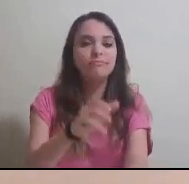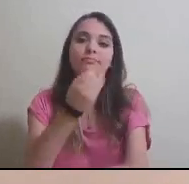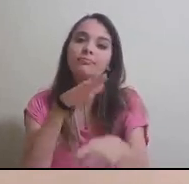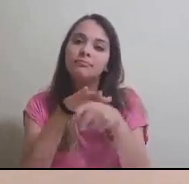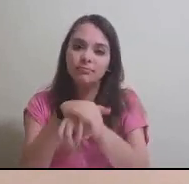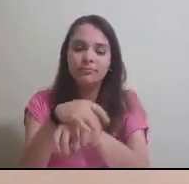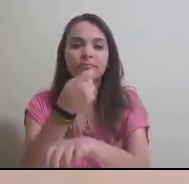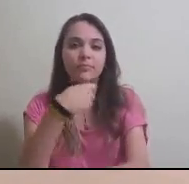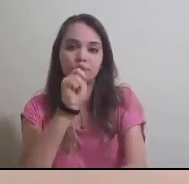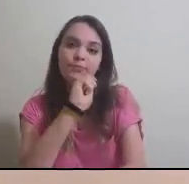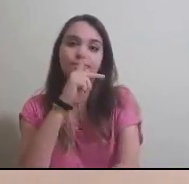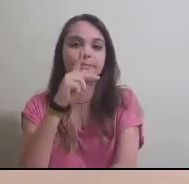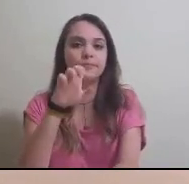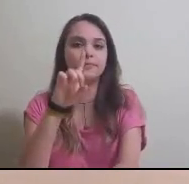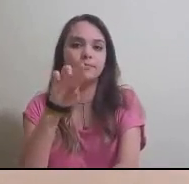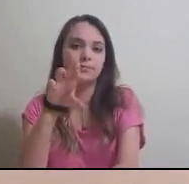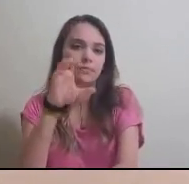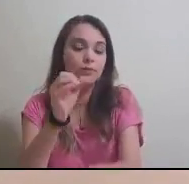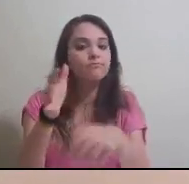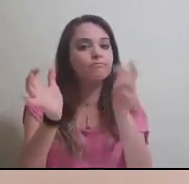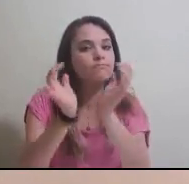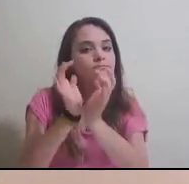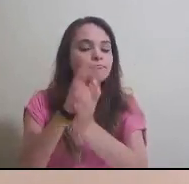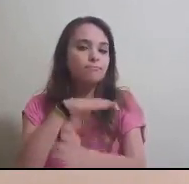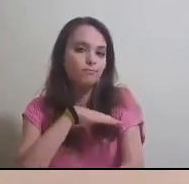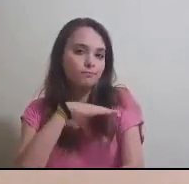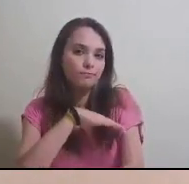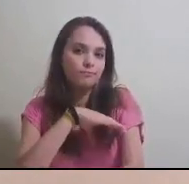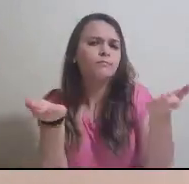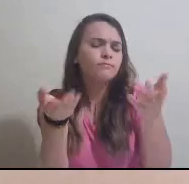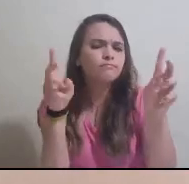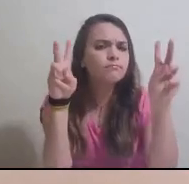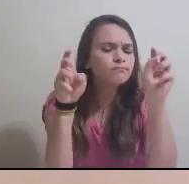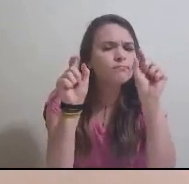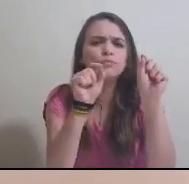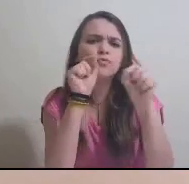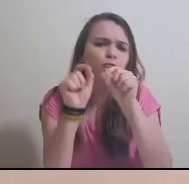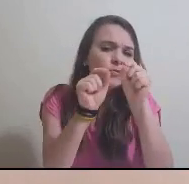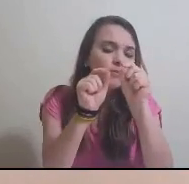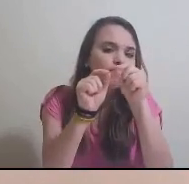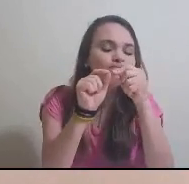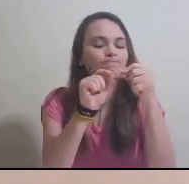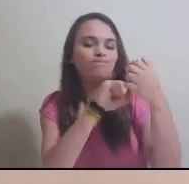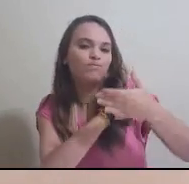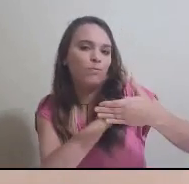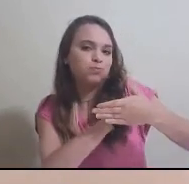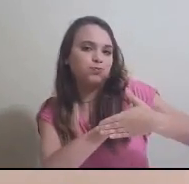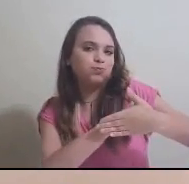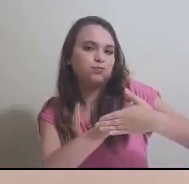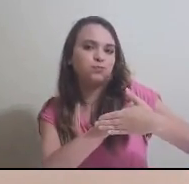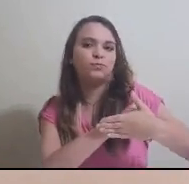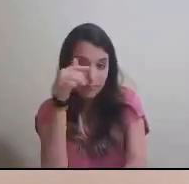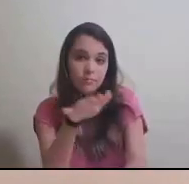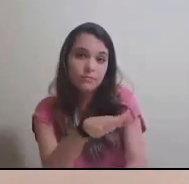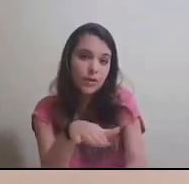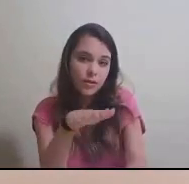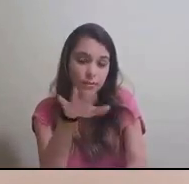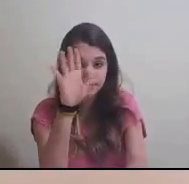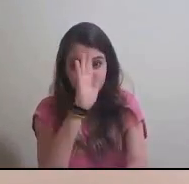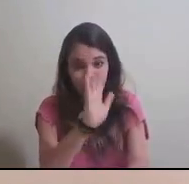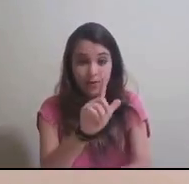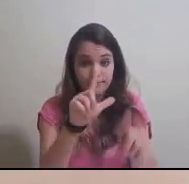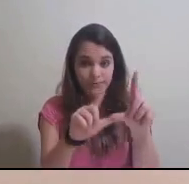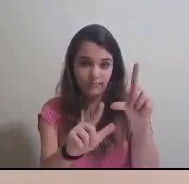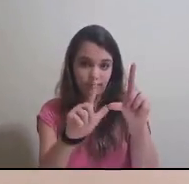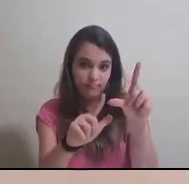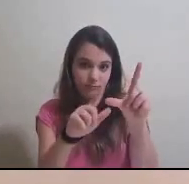Bom dia, boa tarde, boa noite. Aqui é o Pedro Valadares do Clube do Português e hoje nós vamos falar sobre infarto. O